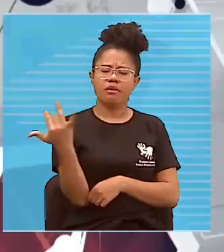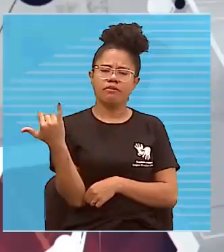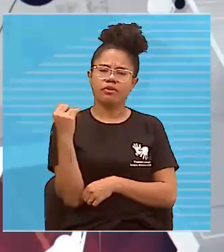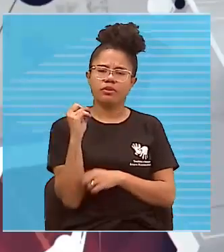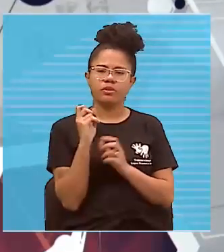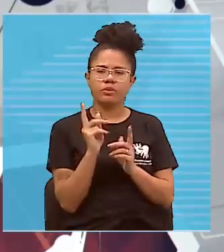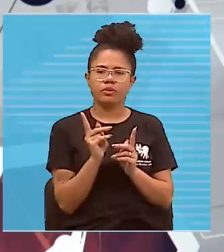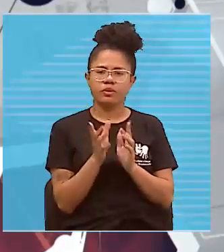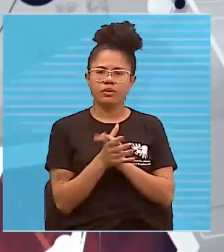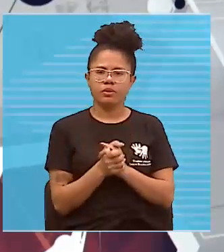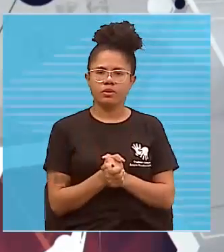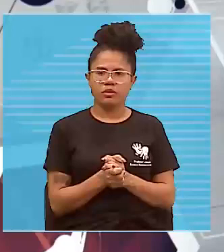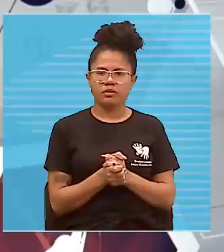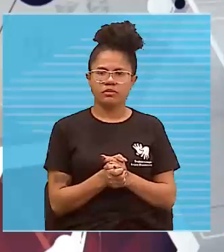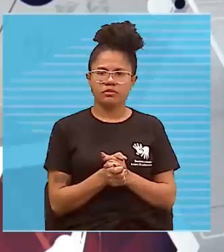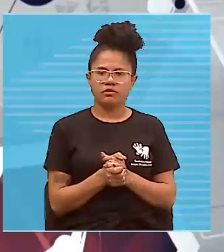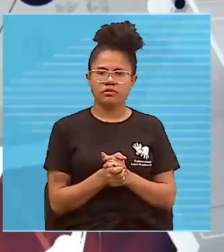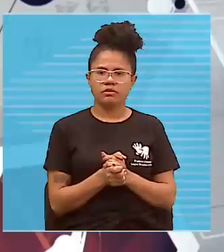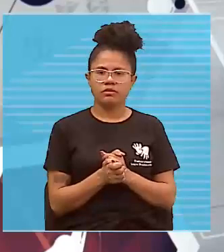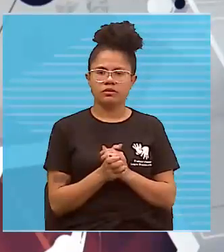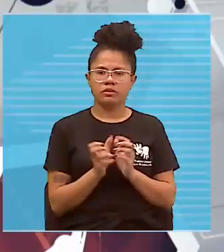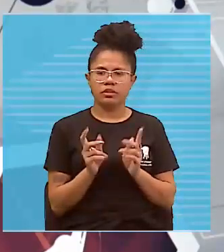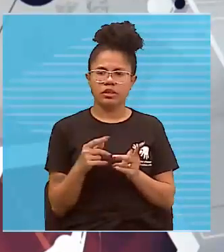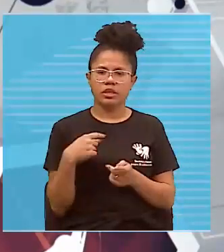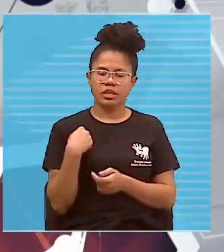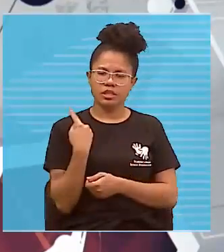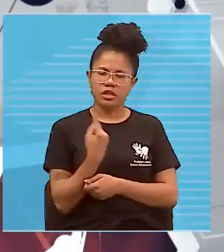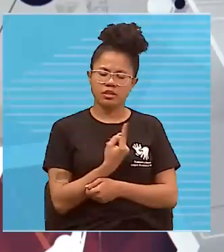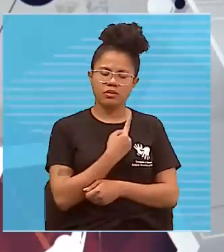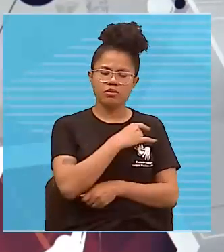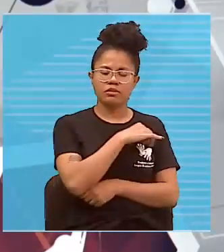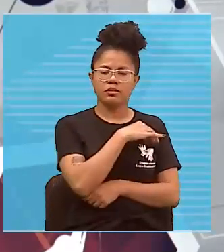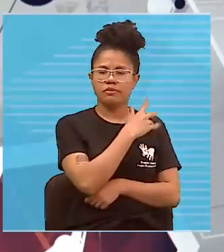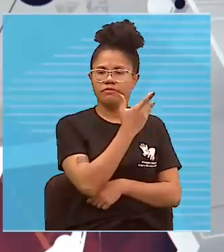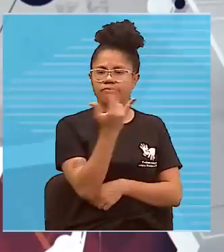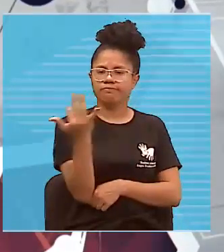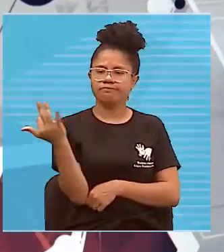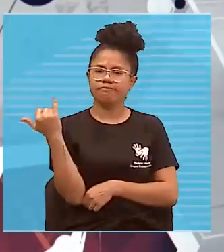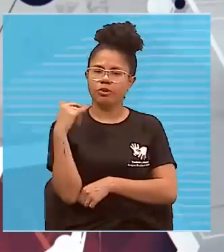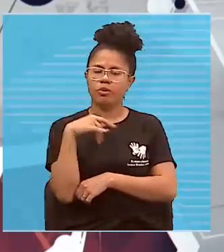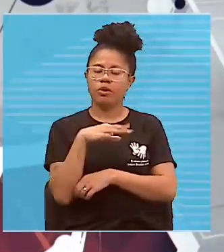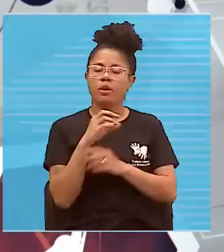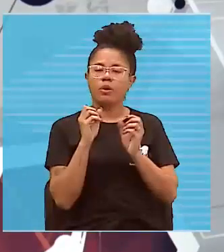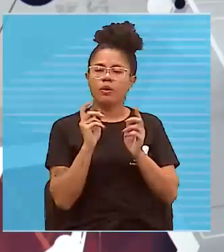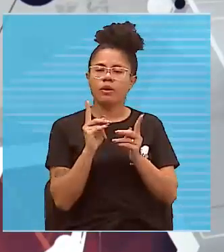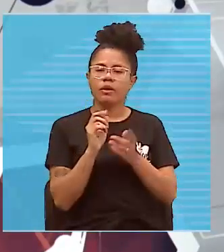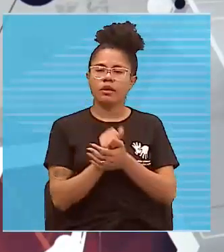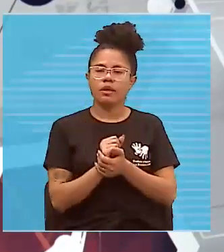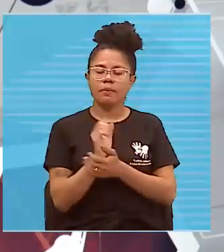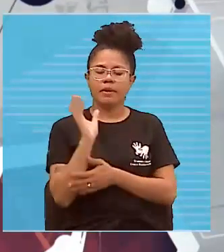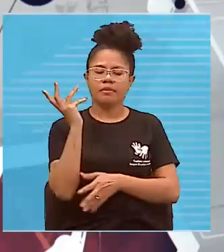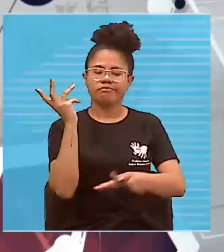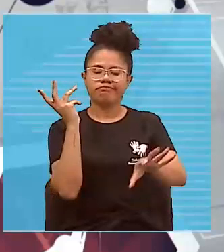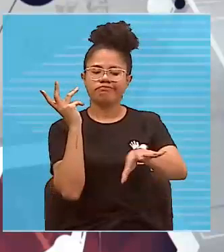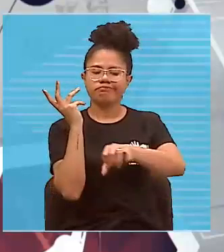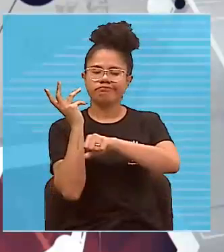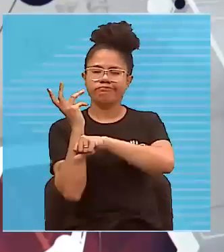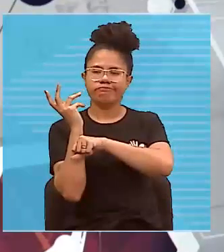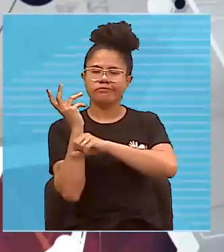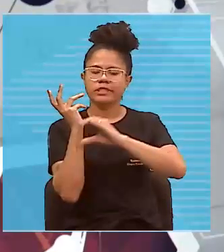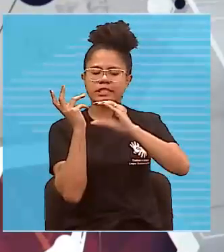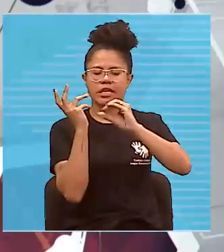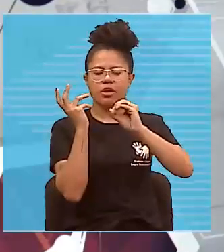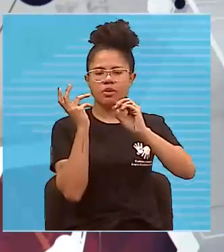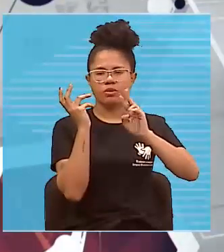volta. Árvores nativas da nossa flora, para que elas possam capturar o excesso